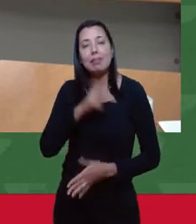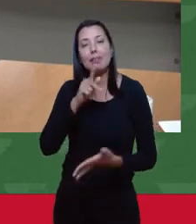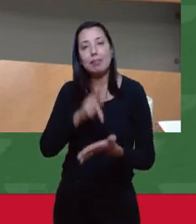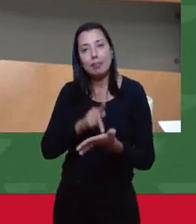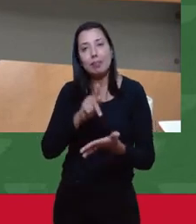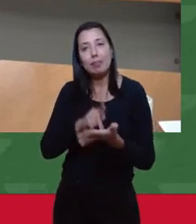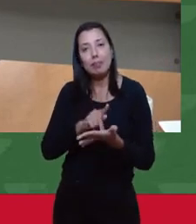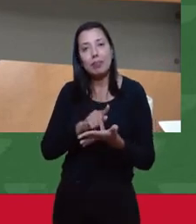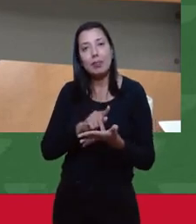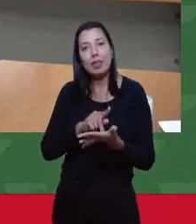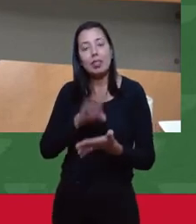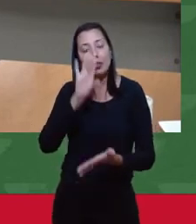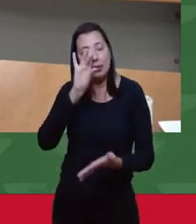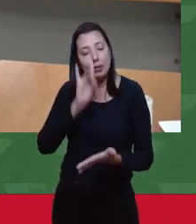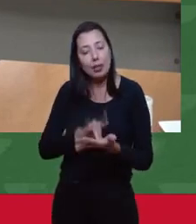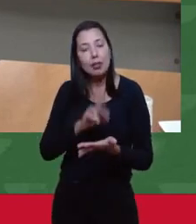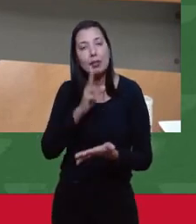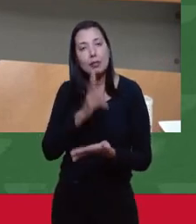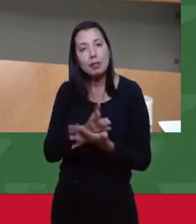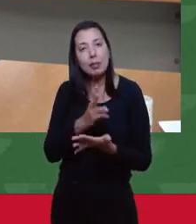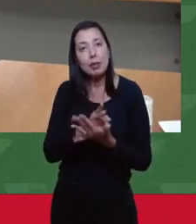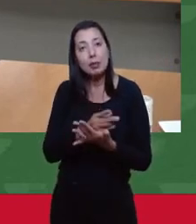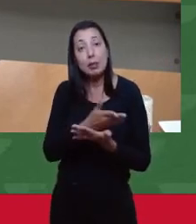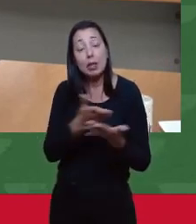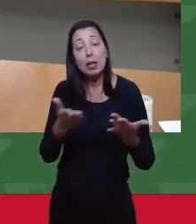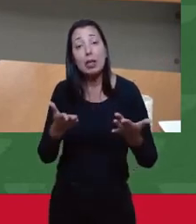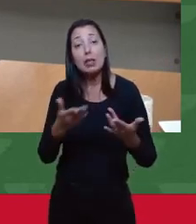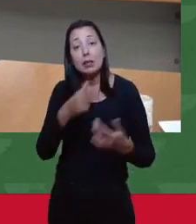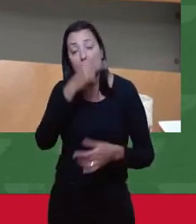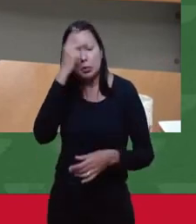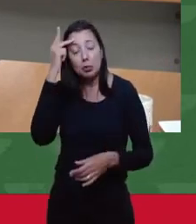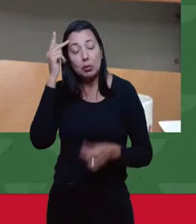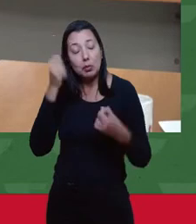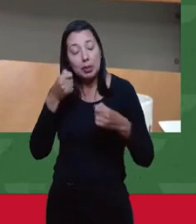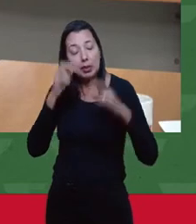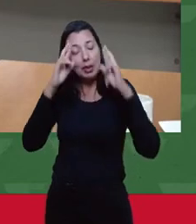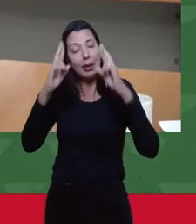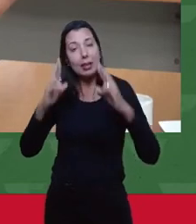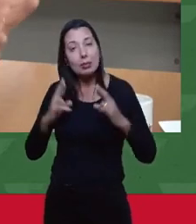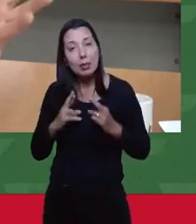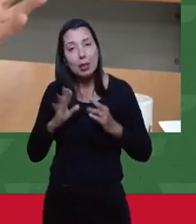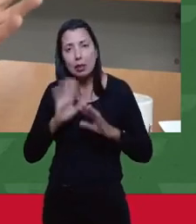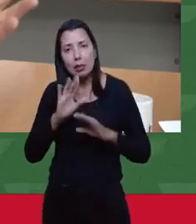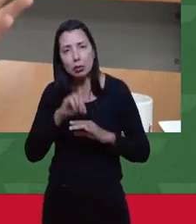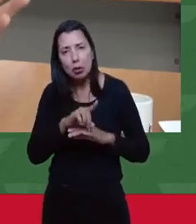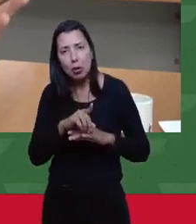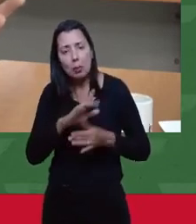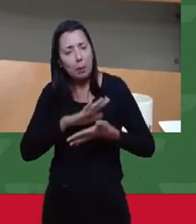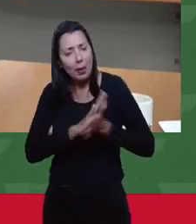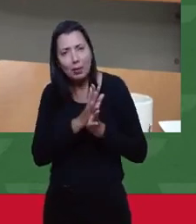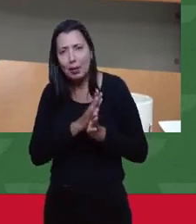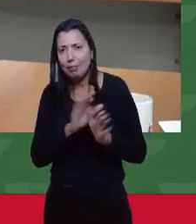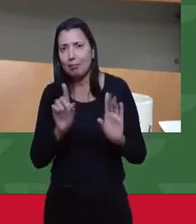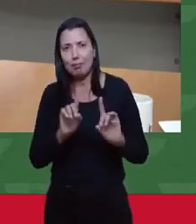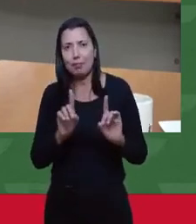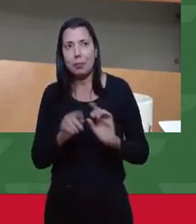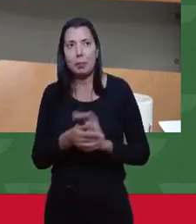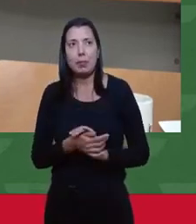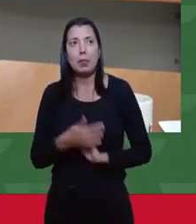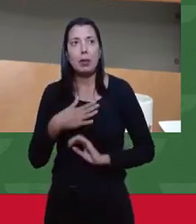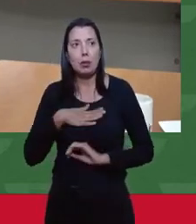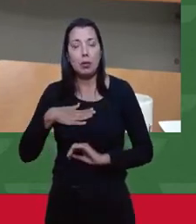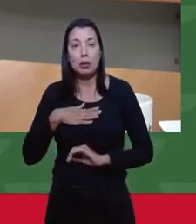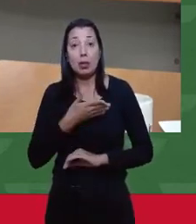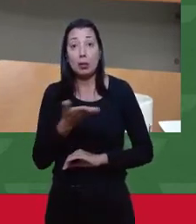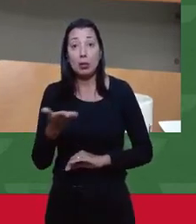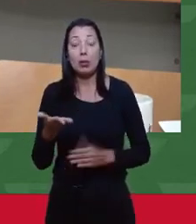verdade, autenticamente. Essa opção das pessoas tem que ser respeitadas. Não deve haver preconceitos. E eu quero